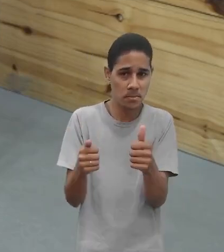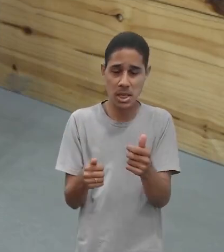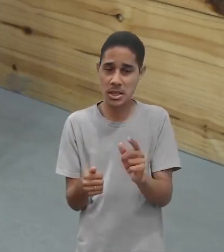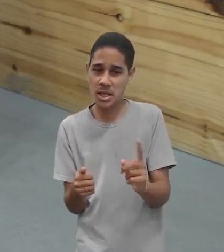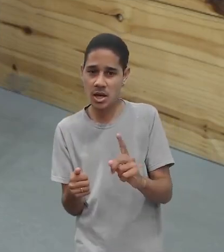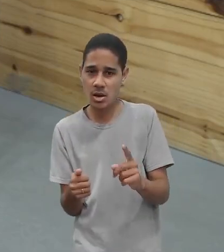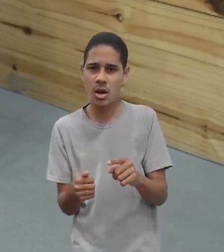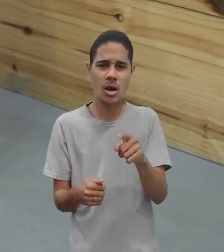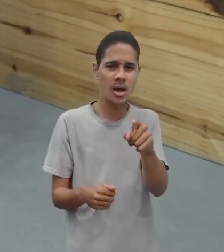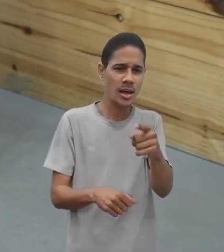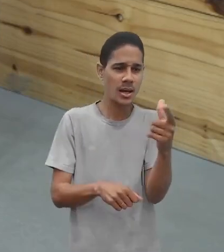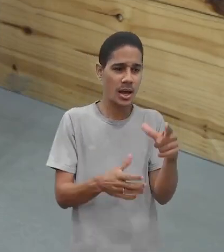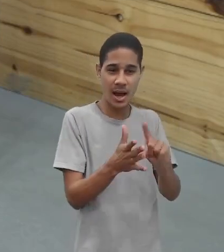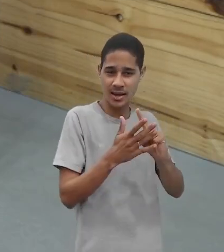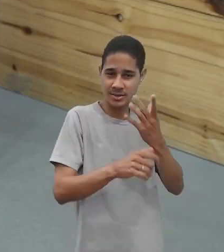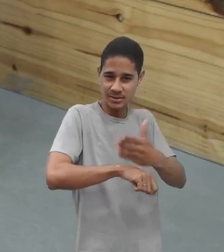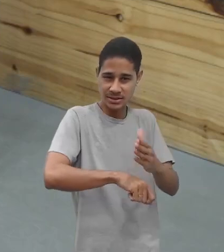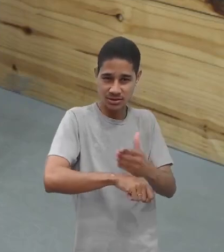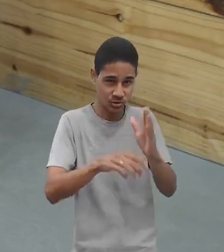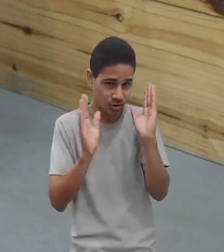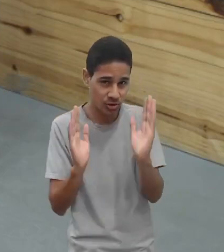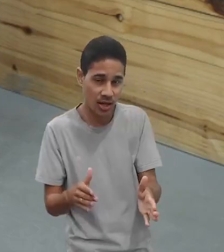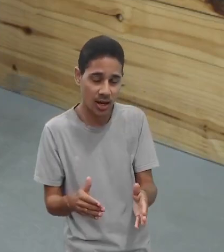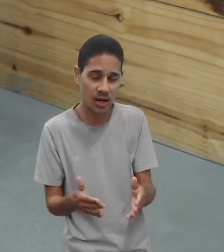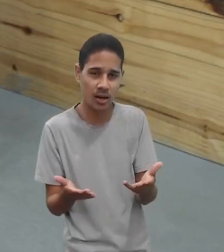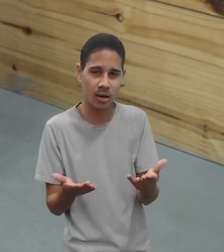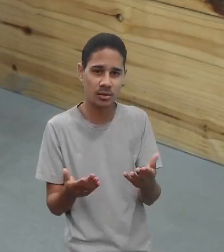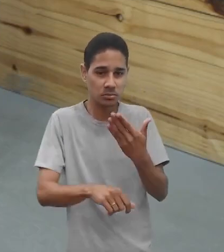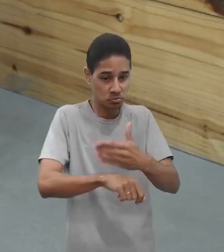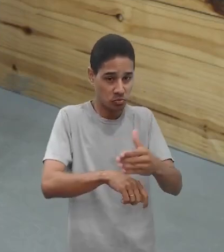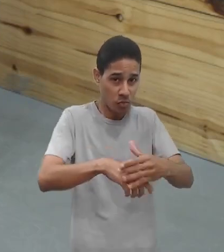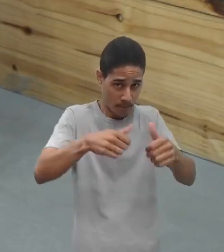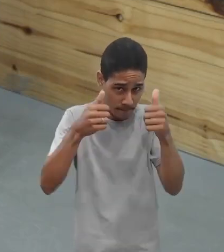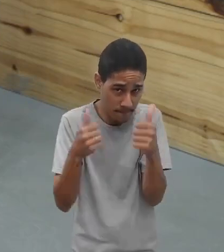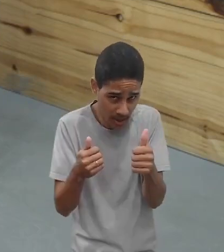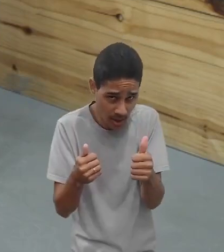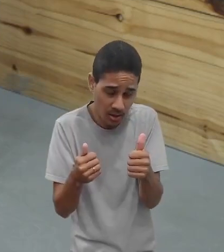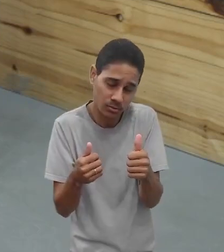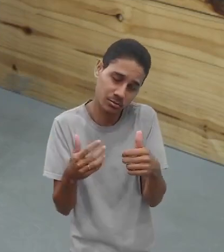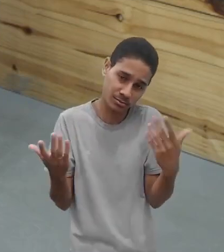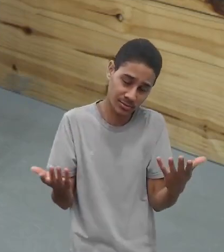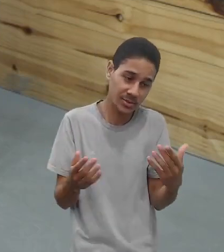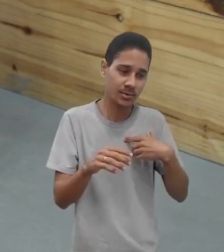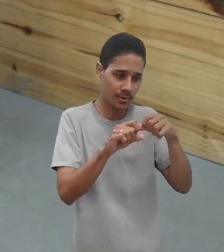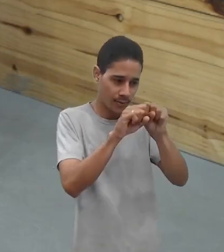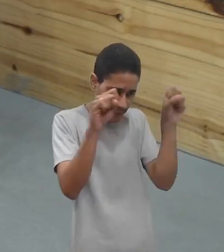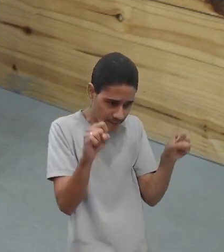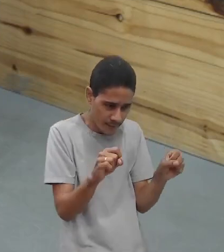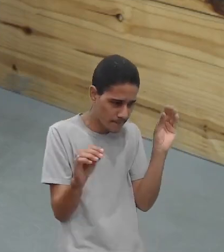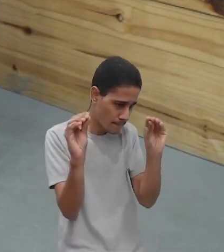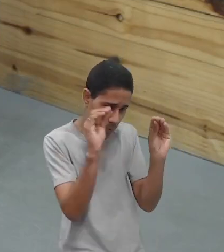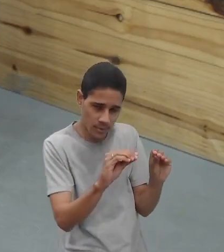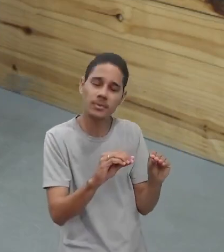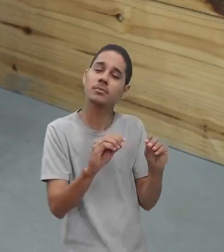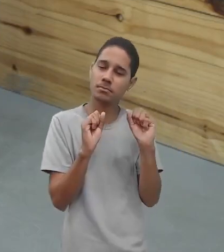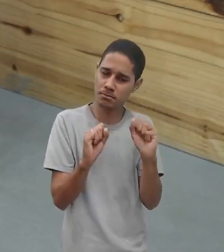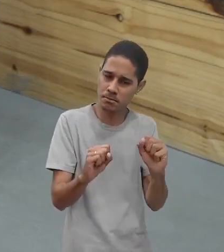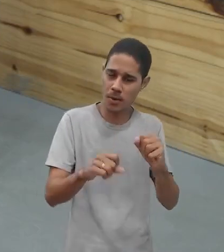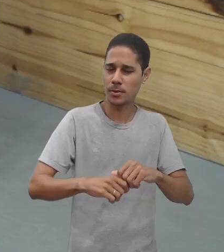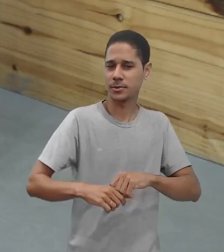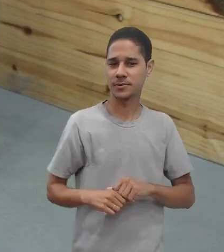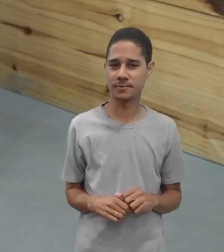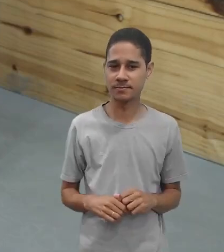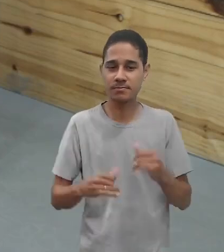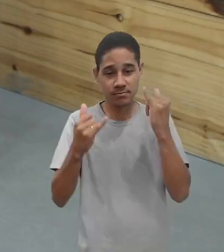ele recebeu treinamento? Será que ele não recebeu? O seu treinamento foi adequado? Então, isso pode estar dentro do sistema. Tá bem? Então, que informações